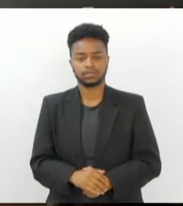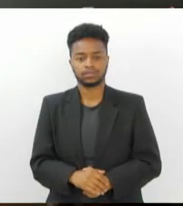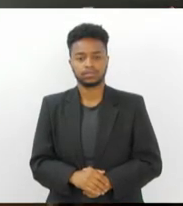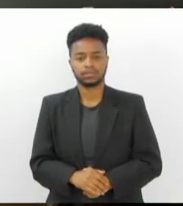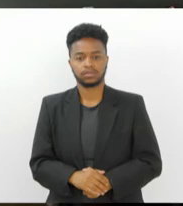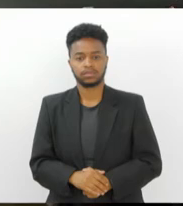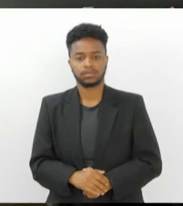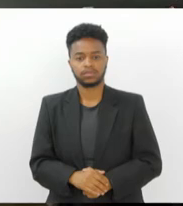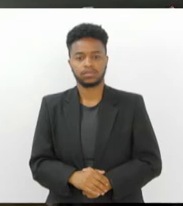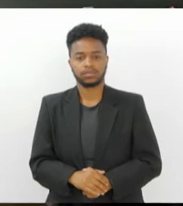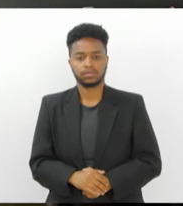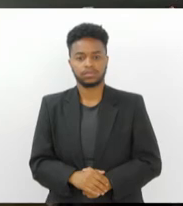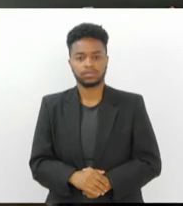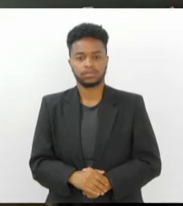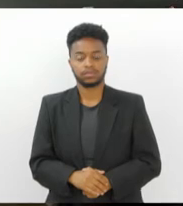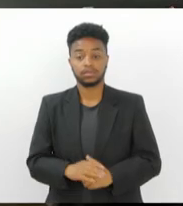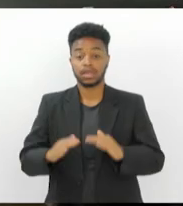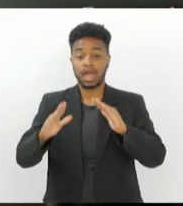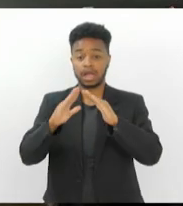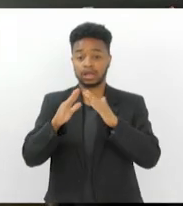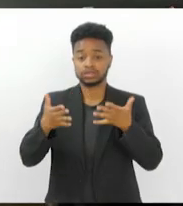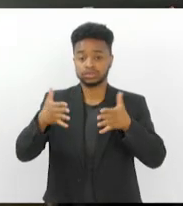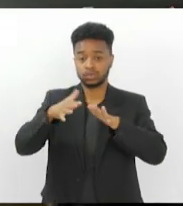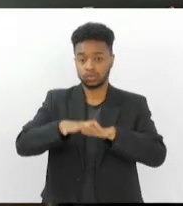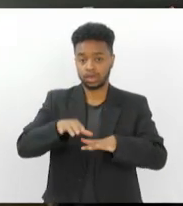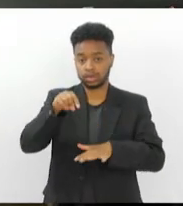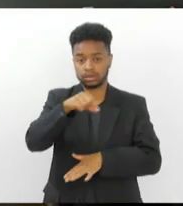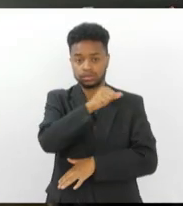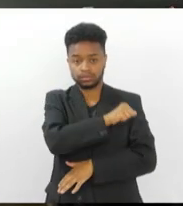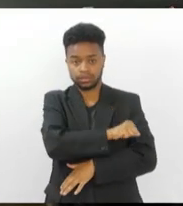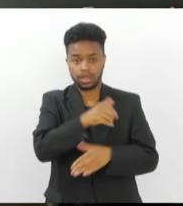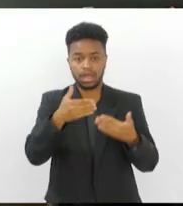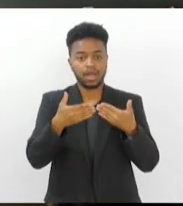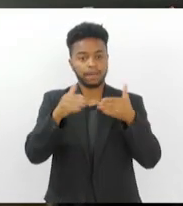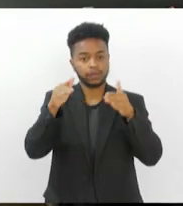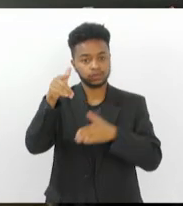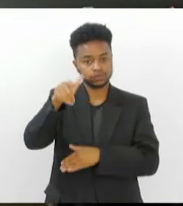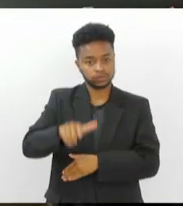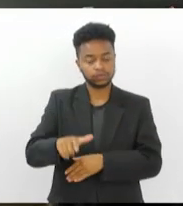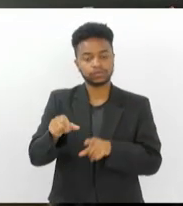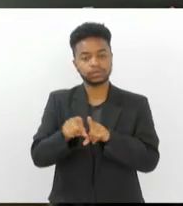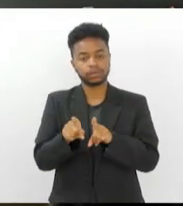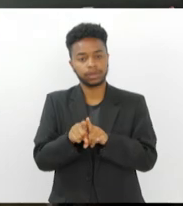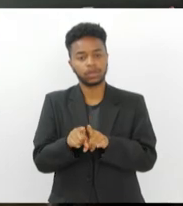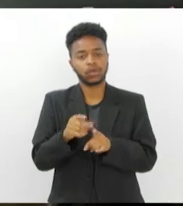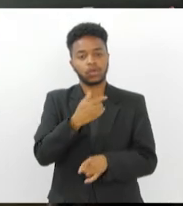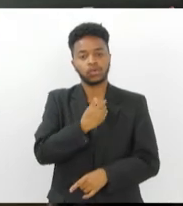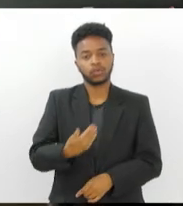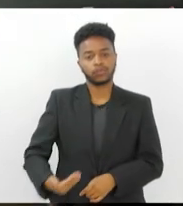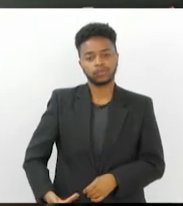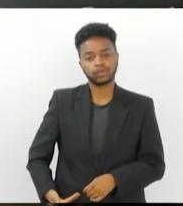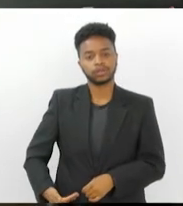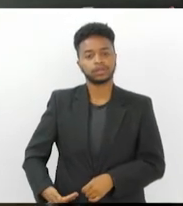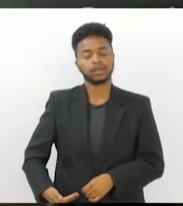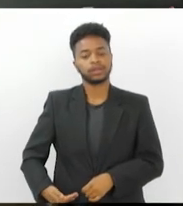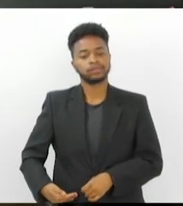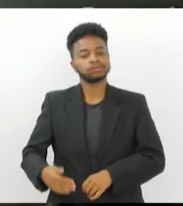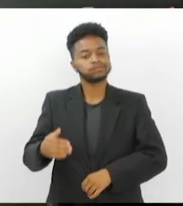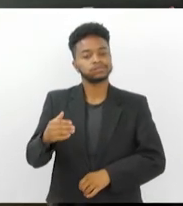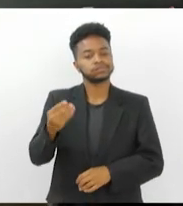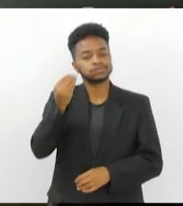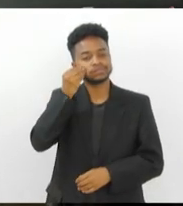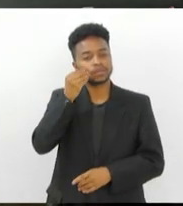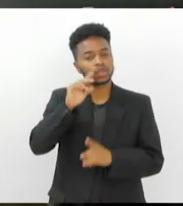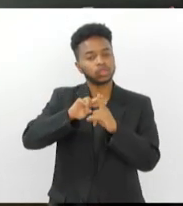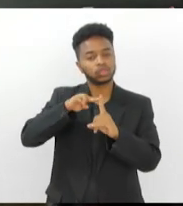Pixinguinha e a casa da inclusão aqui do Estado do Rio foi reaberta E a expectativa do Governo do Estado é dobrar o número de